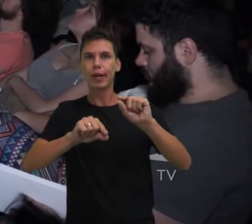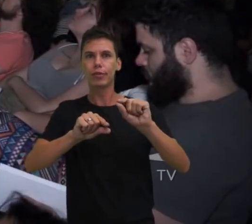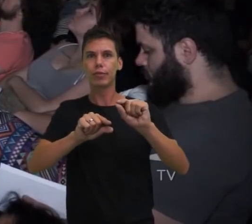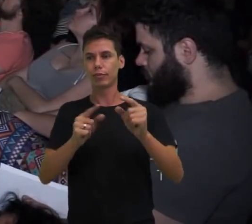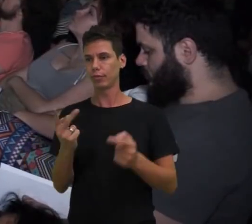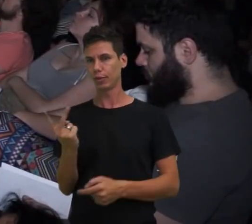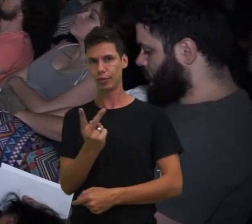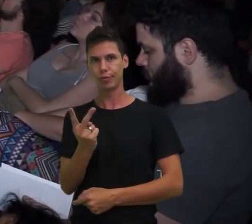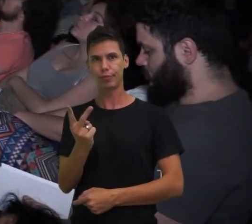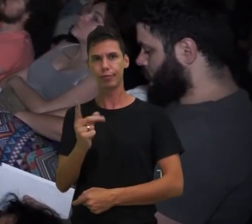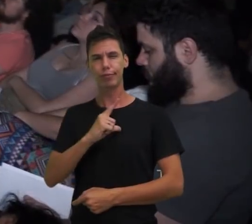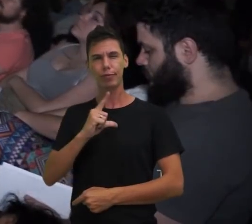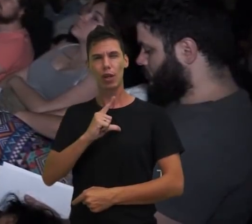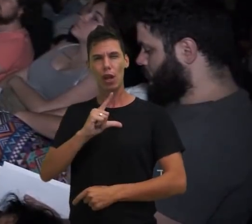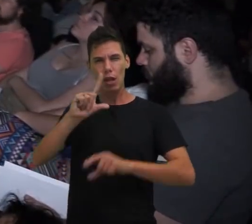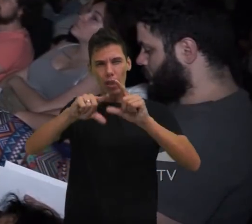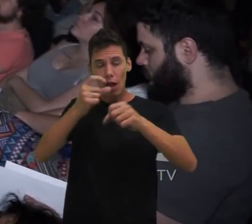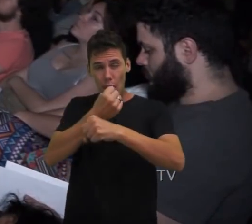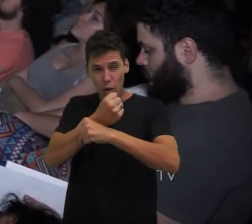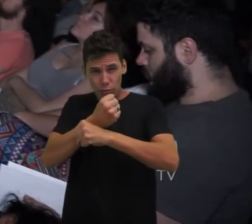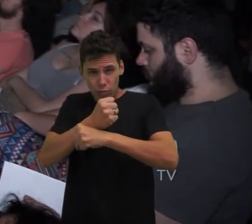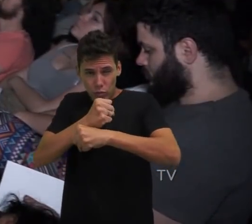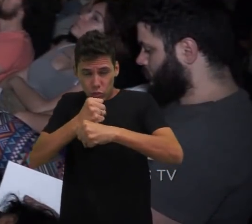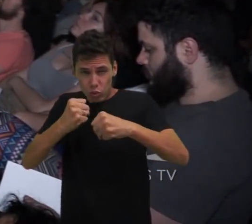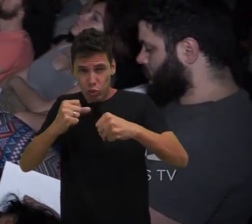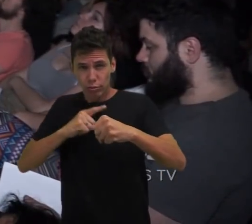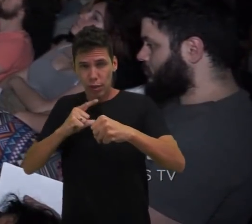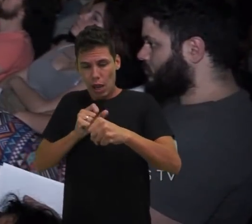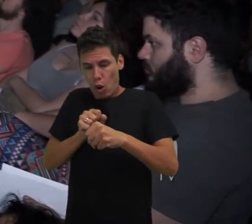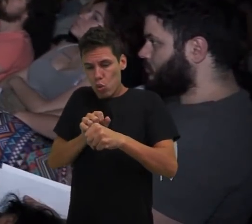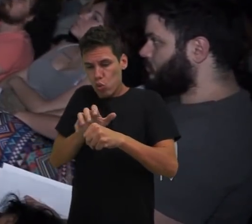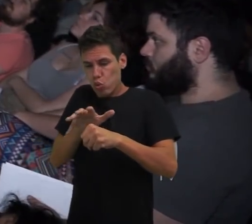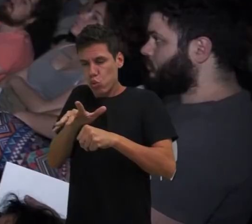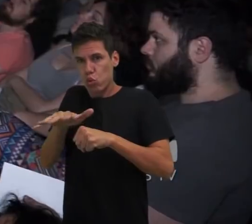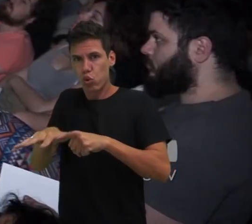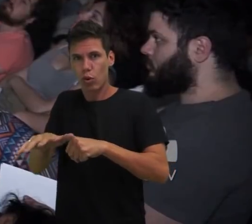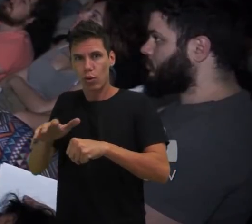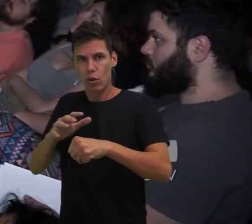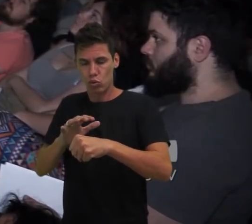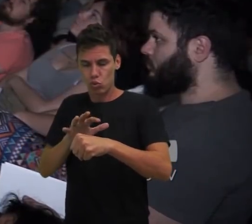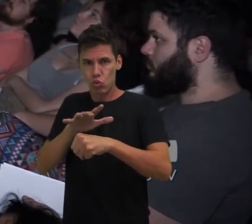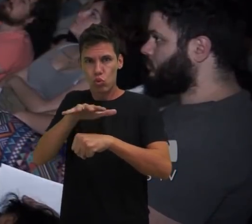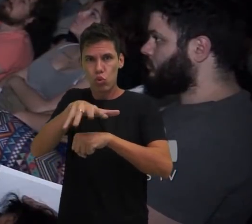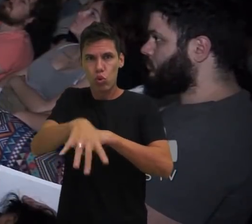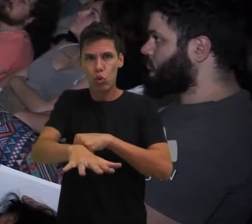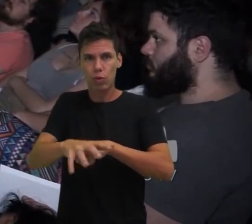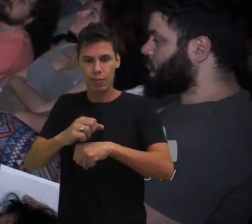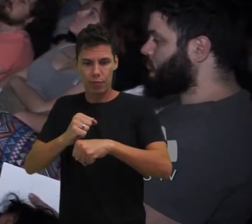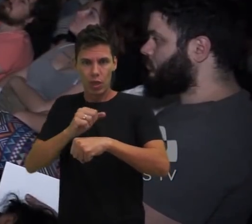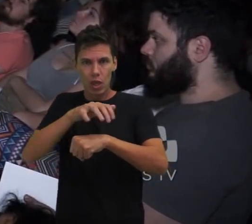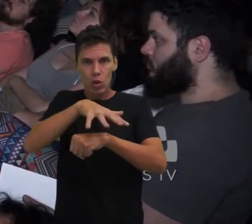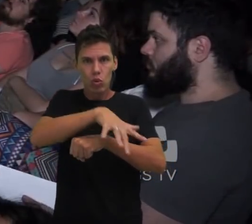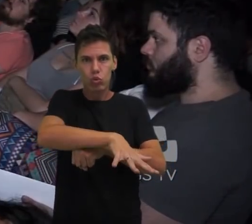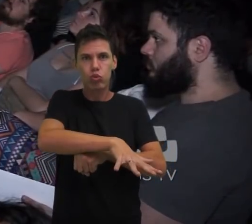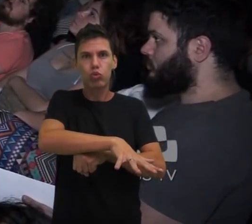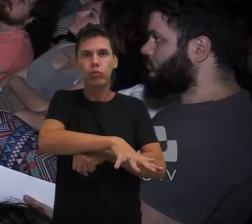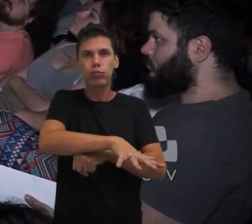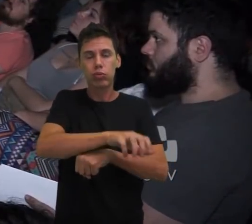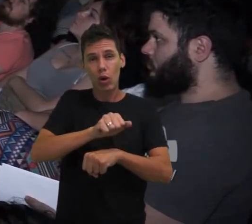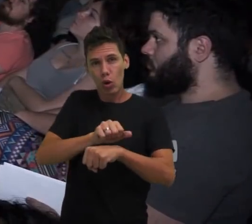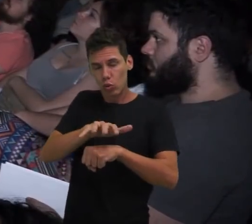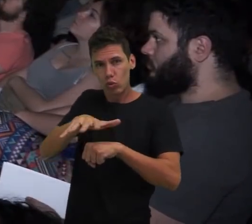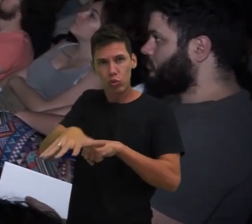Estrelas muito massivas, elas têm ventos estelares, partes externas das estrelas, digamos,